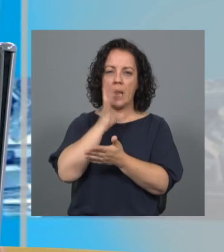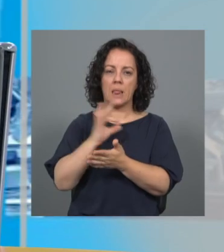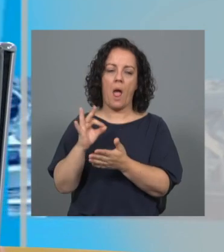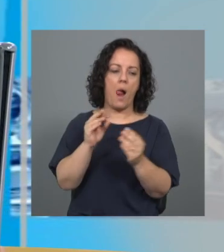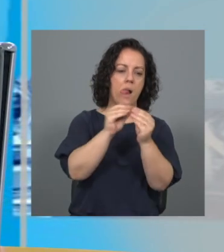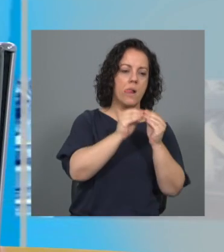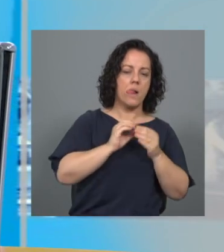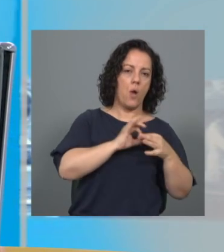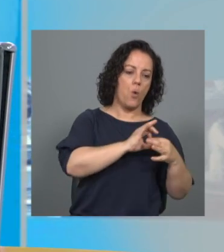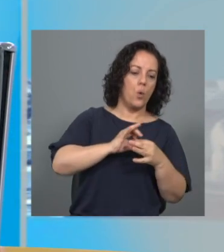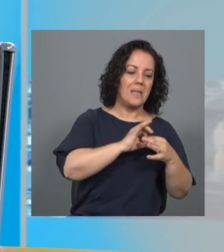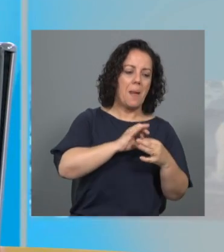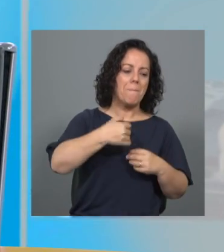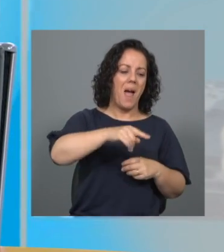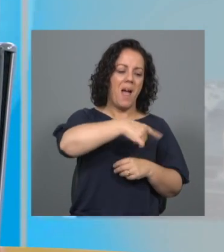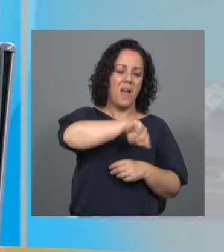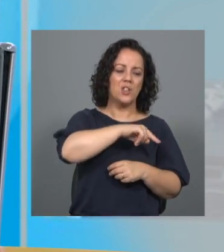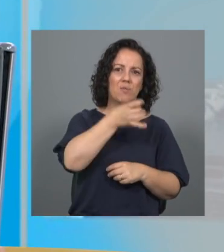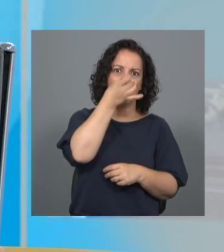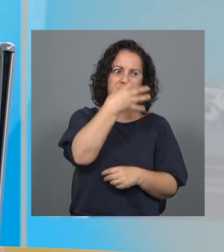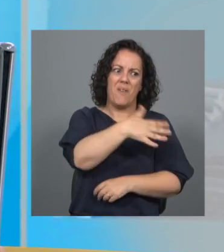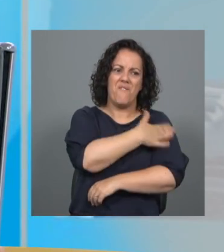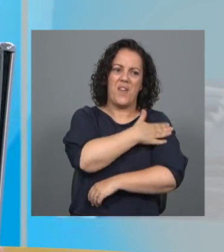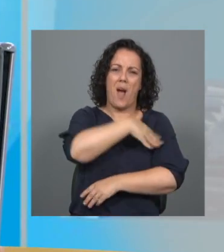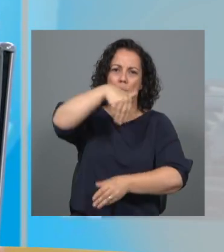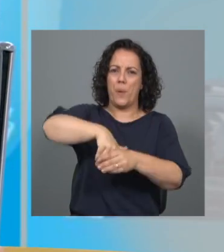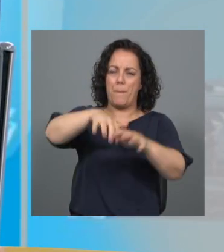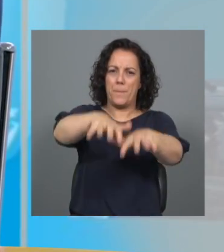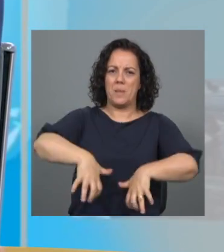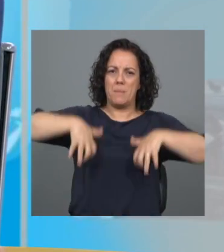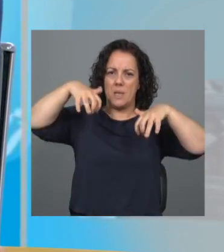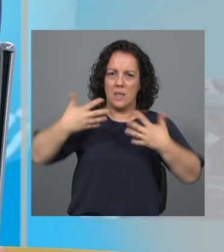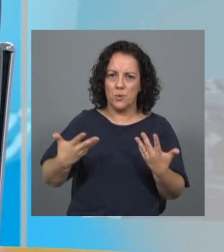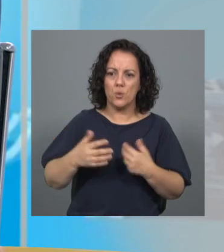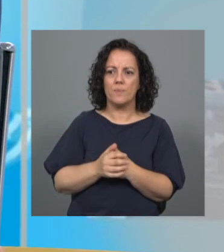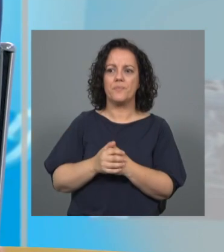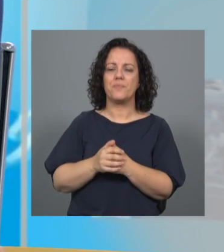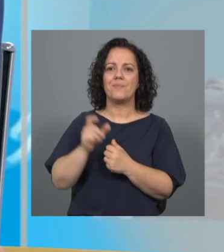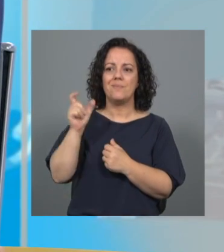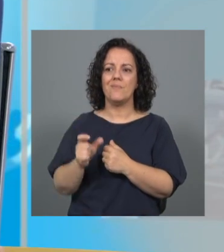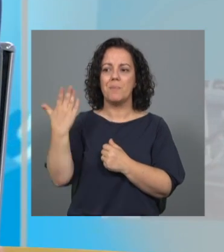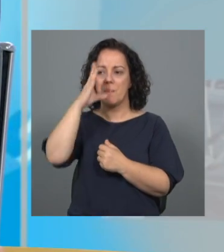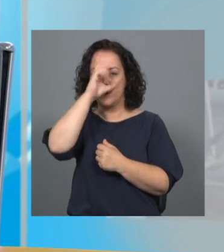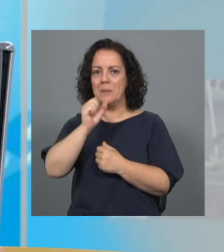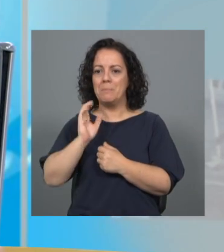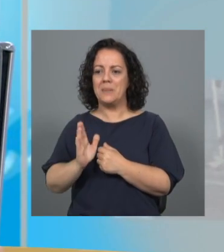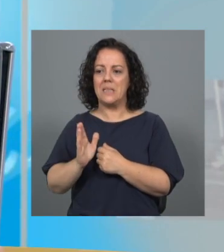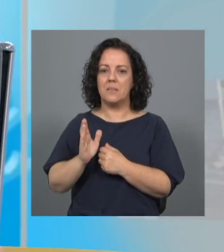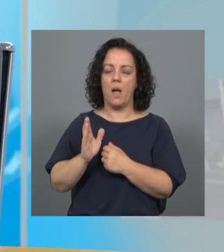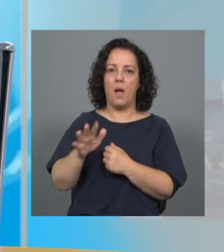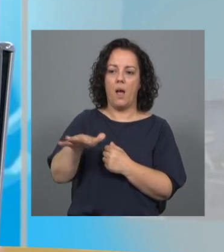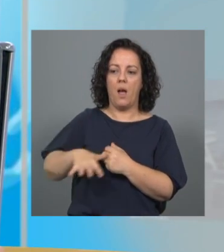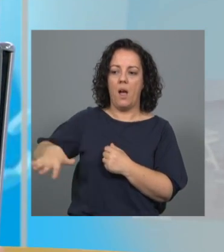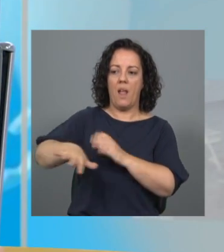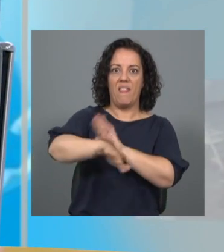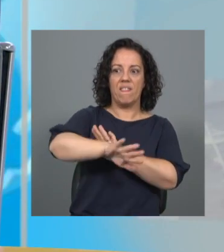alianças frágeis no Parlamento, a precisar de agradar às fações mais extremistas da